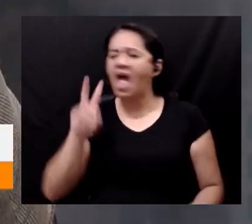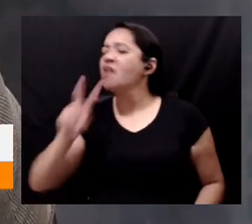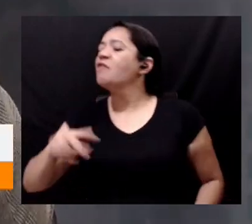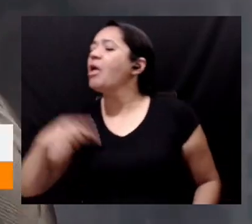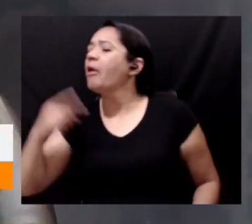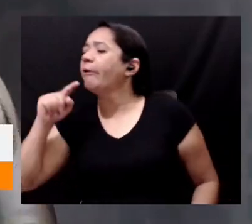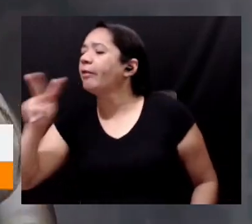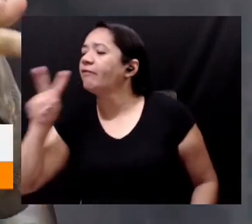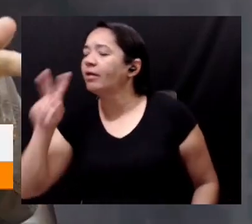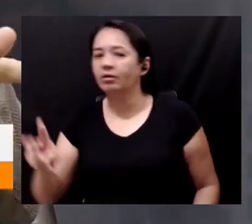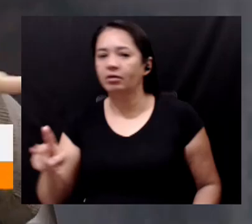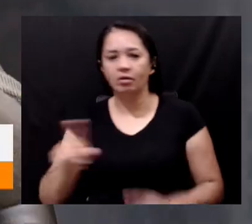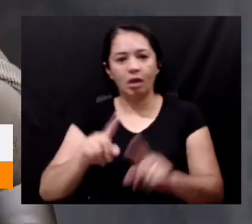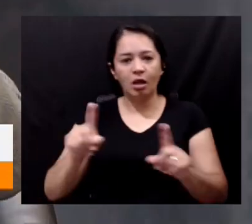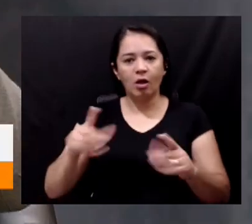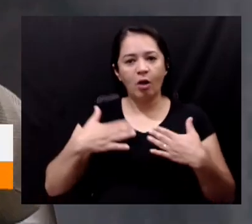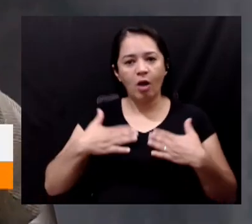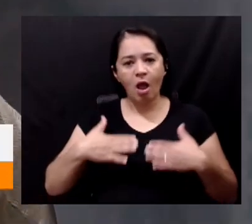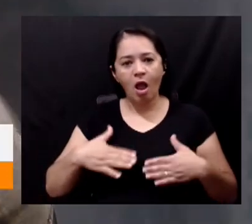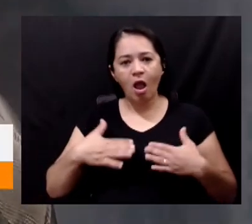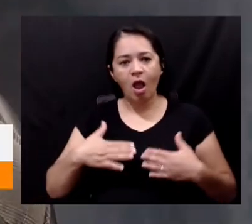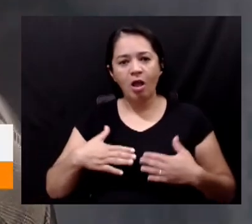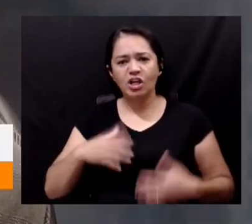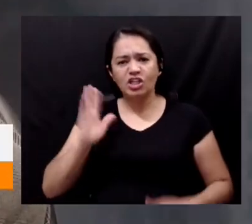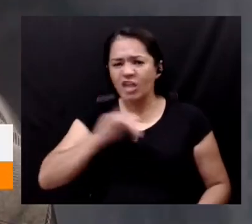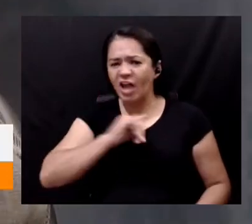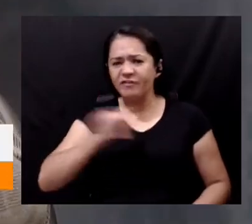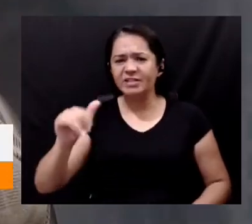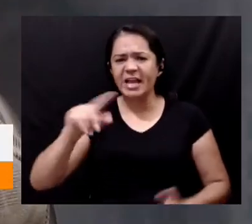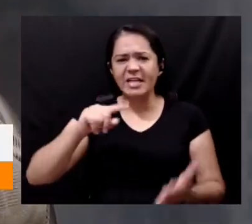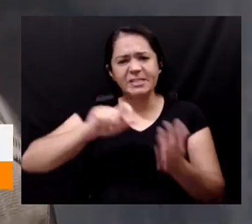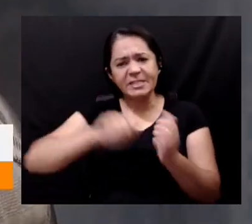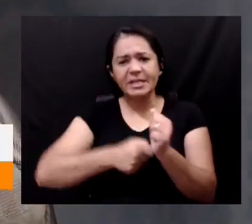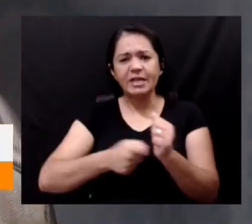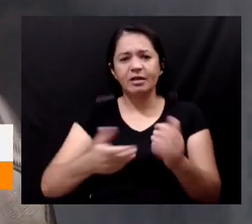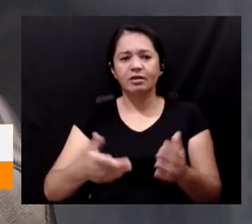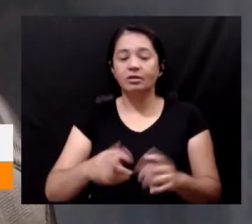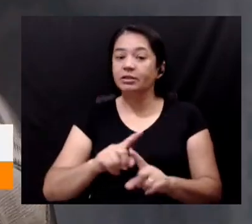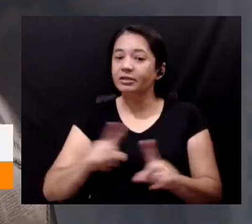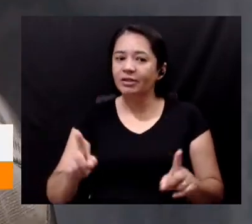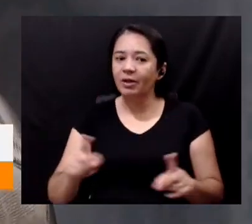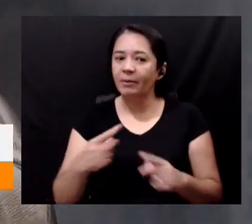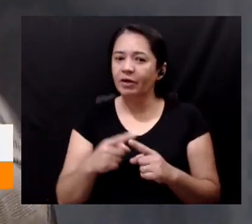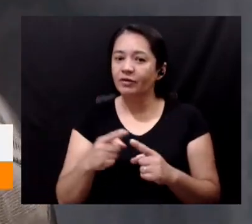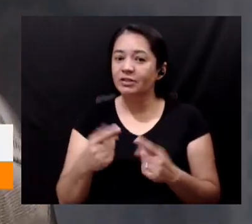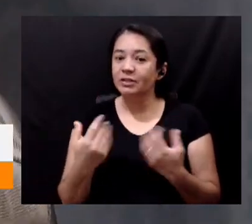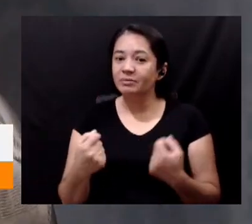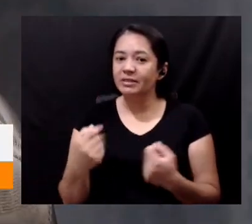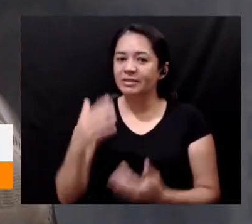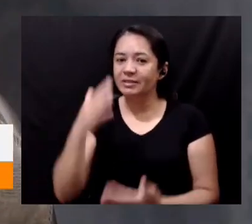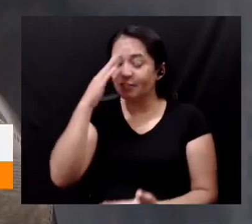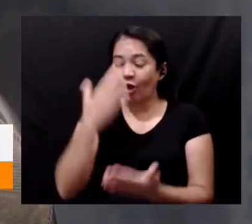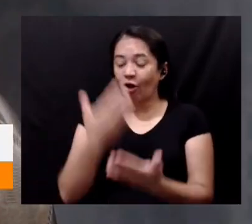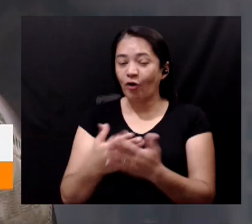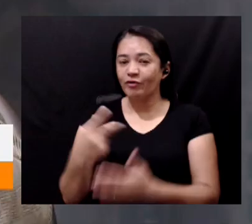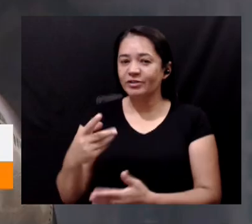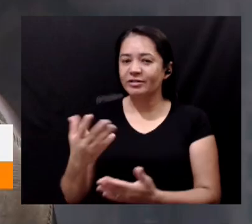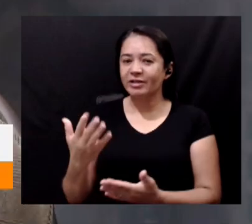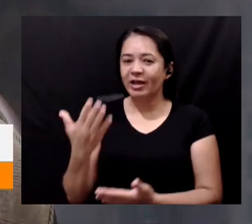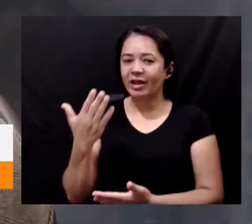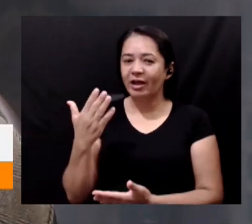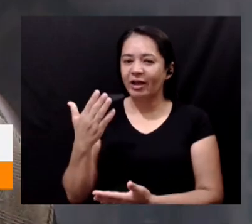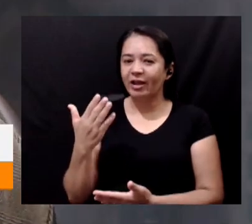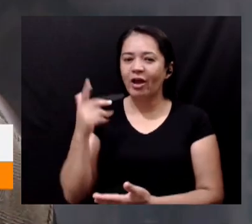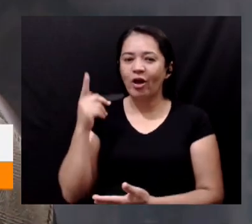né. "Não, já falei para você daí, desliga isso aí". Então, porque você tem que ganhar Uhum. aquela confiança, aquela